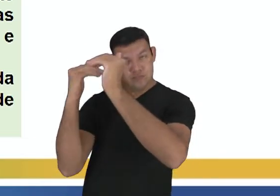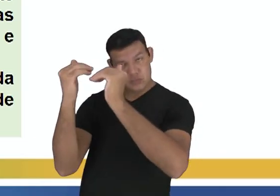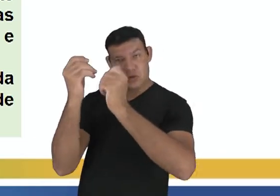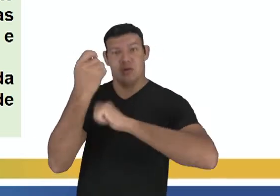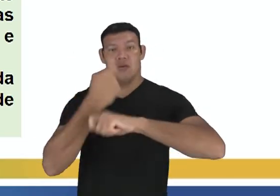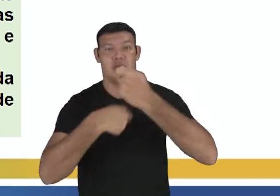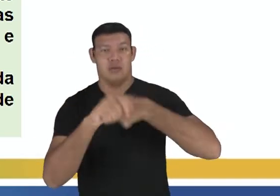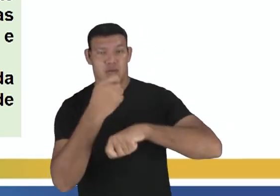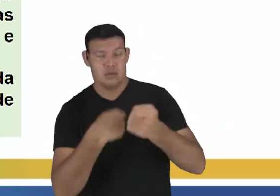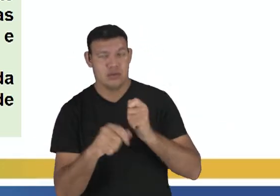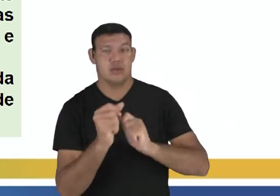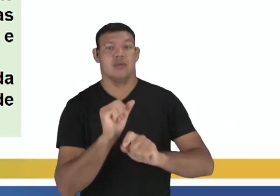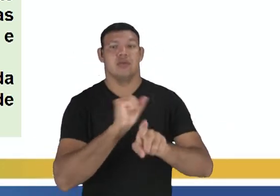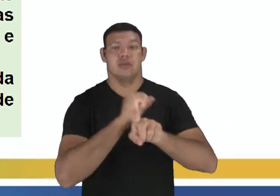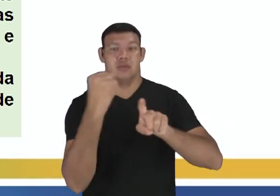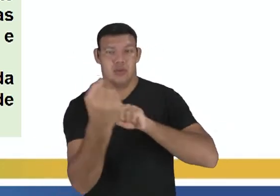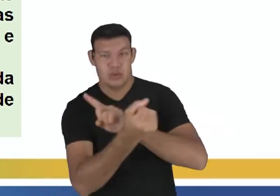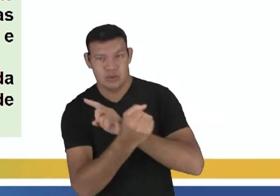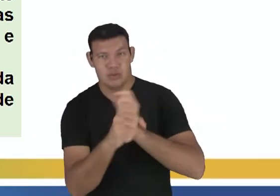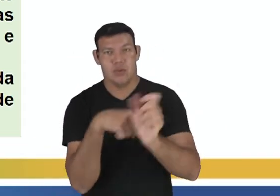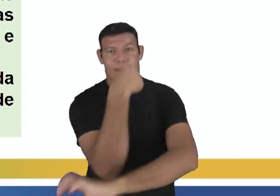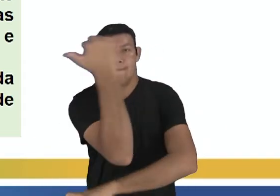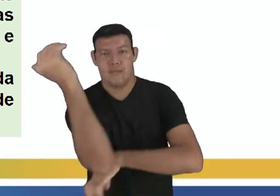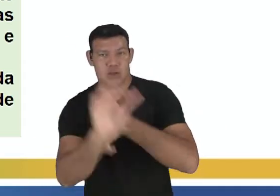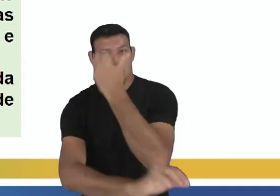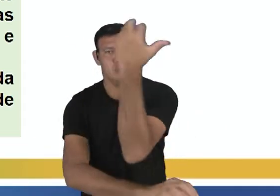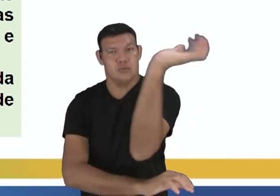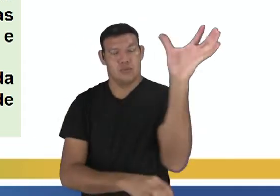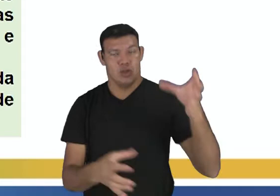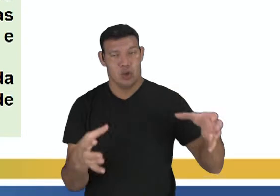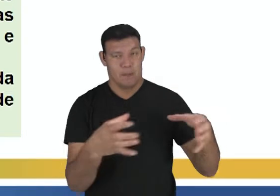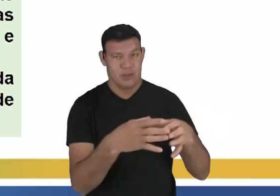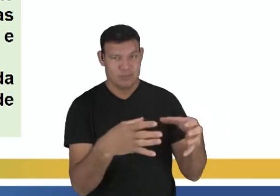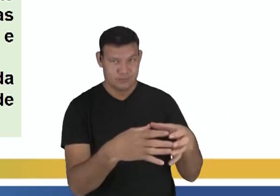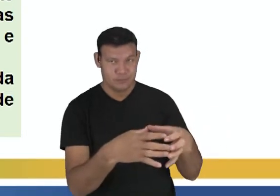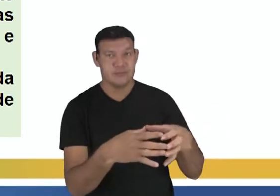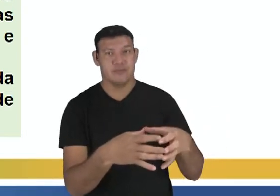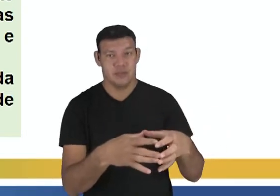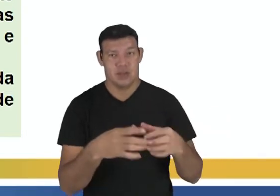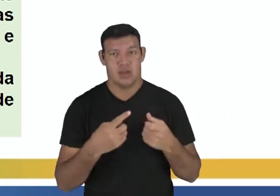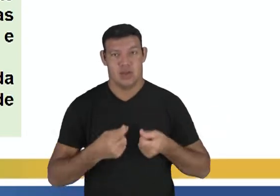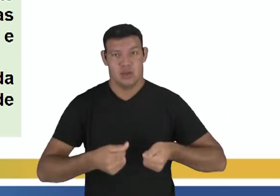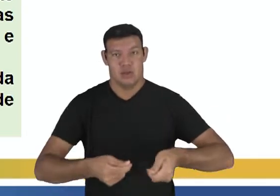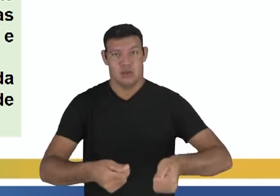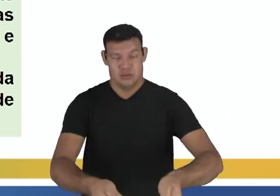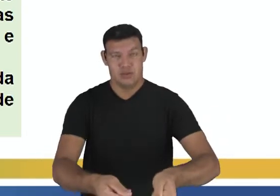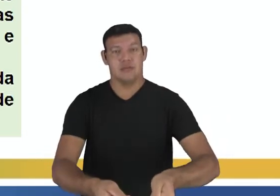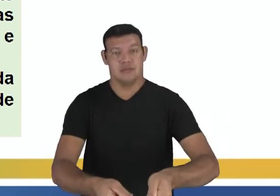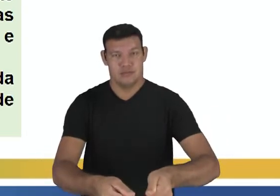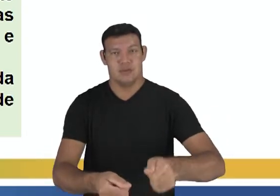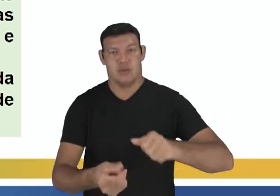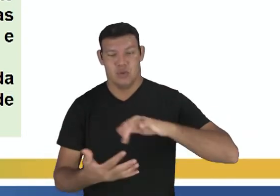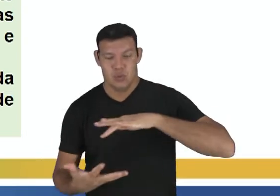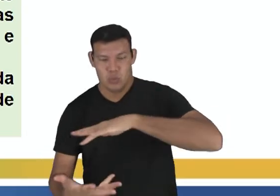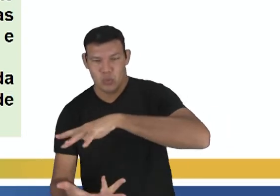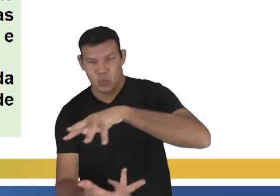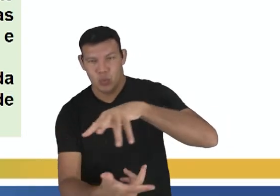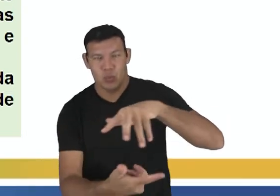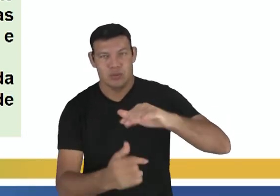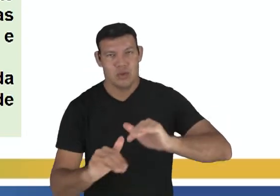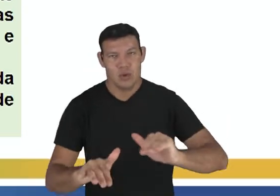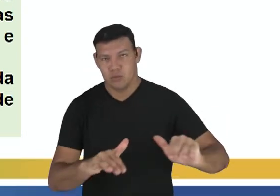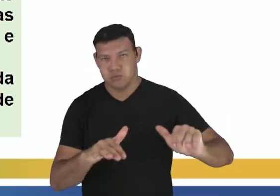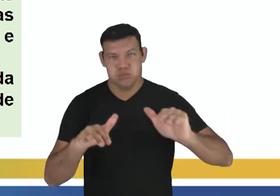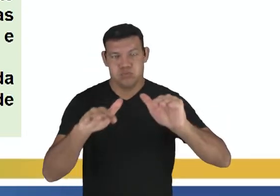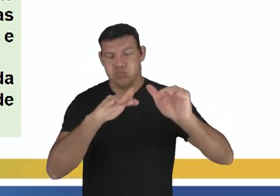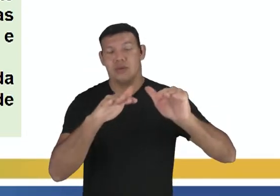econômico, social, biológico e cultural de uma comunidade. Apesar da Terra ser 70% coberta de água, apenas uma